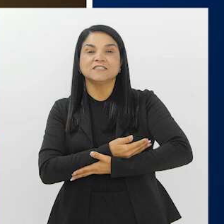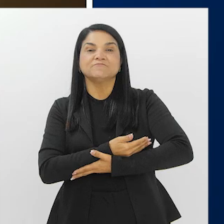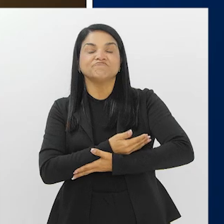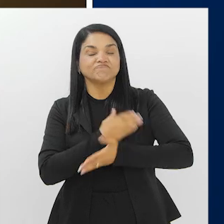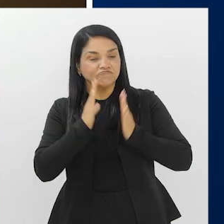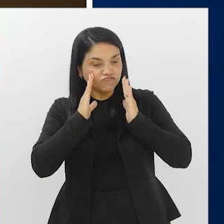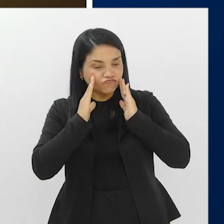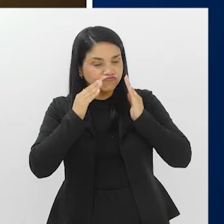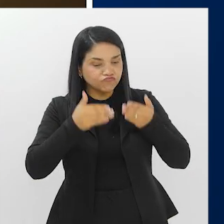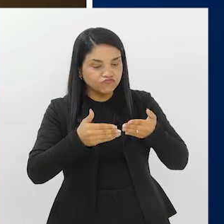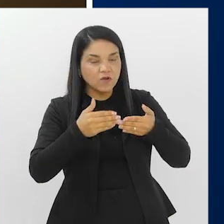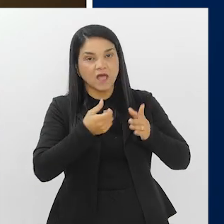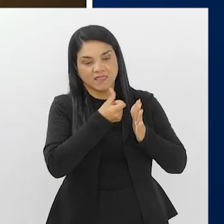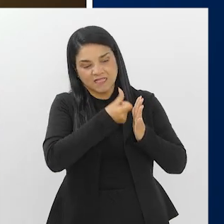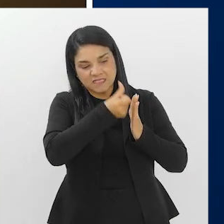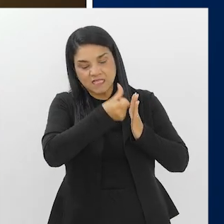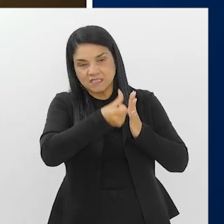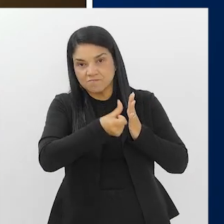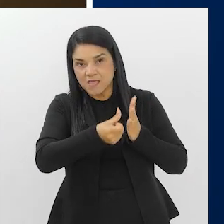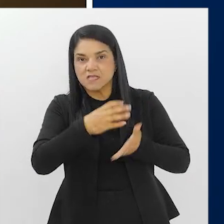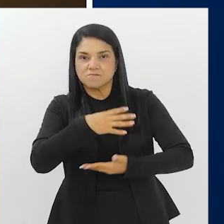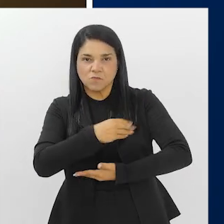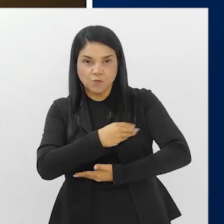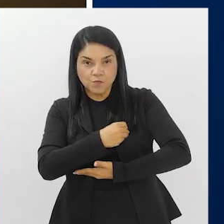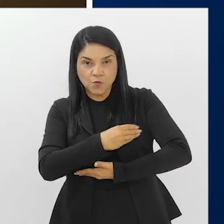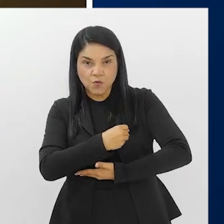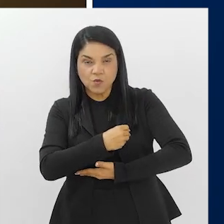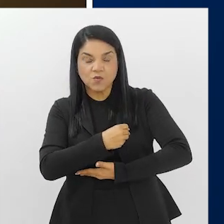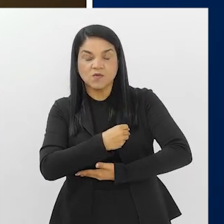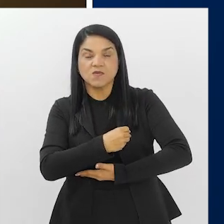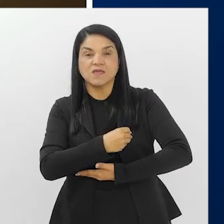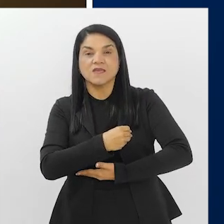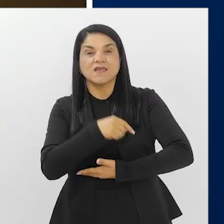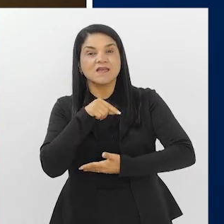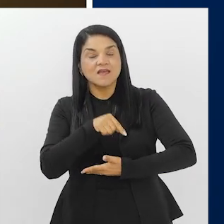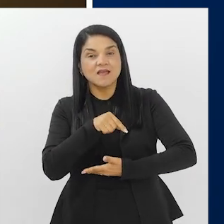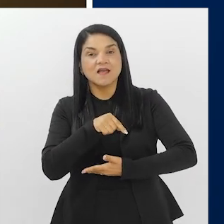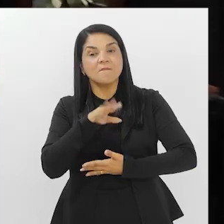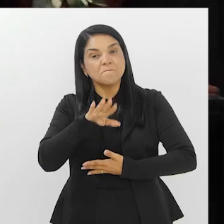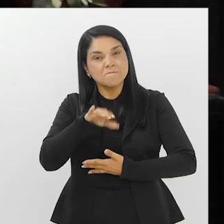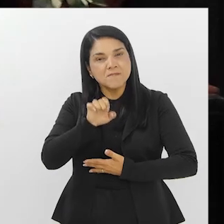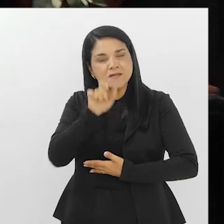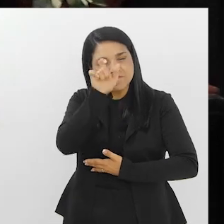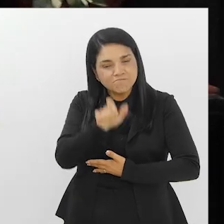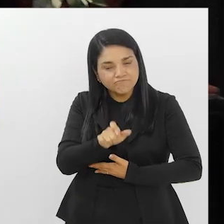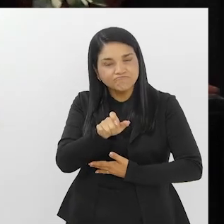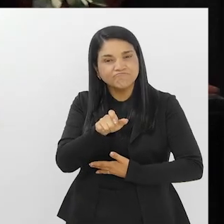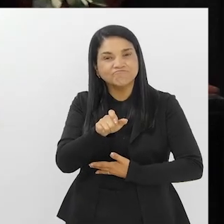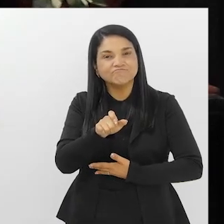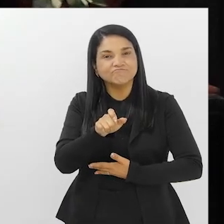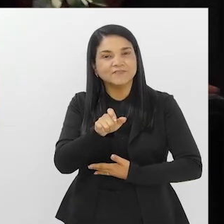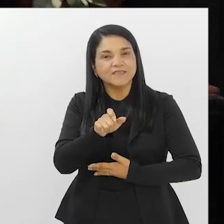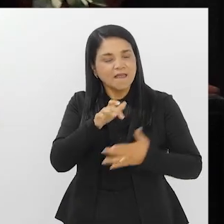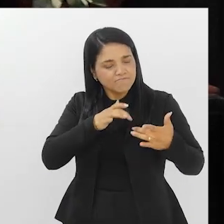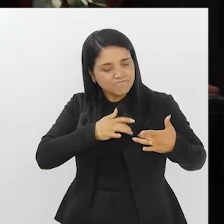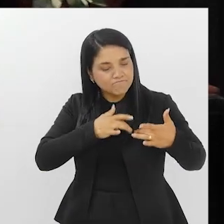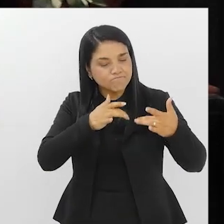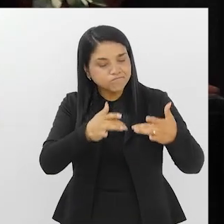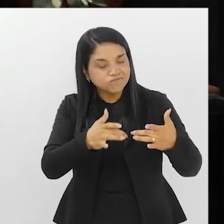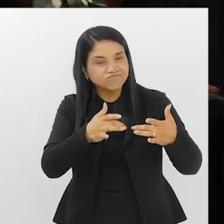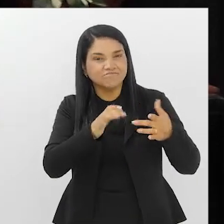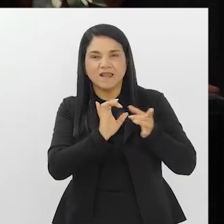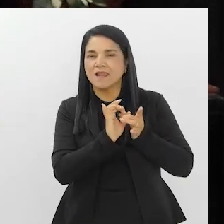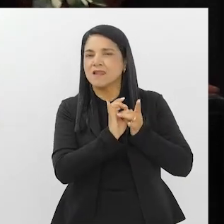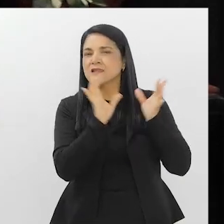demanda é exclusiva até os 6 meses. Então, quando você fala em livre demanda, essa mãe ela tem que estar completamente disponível